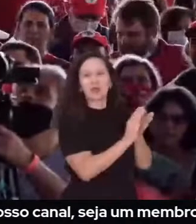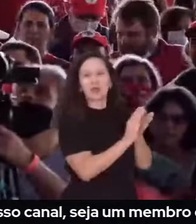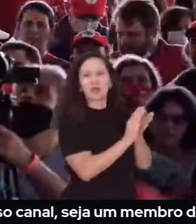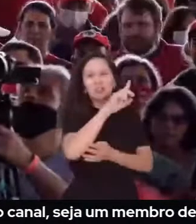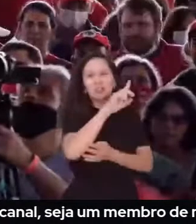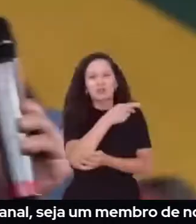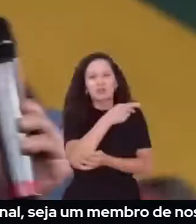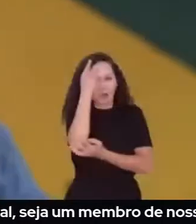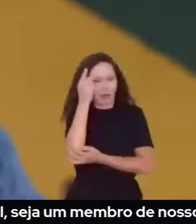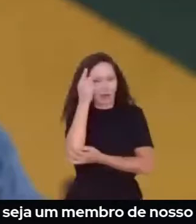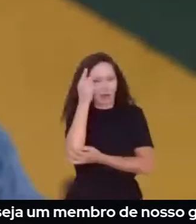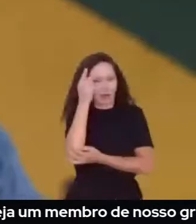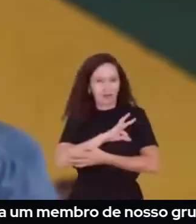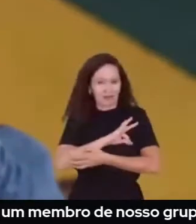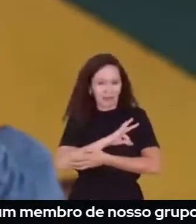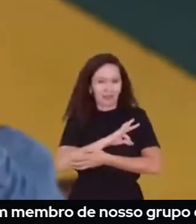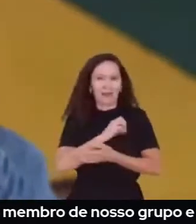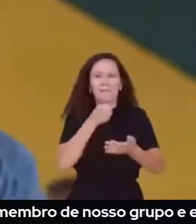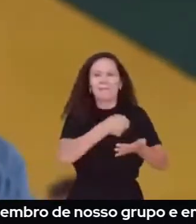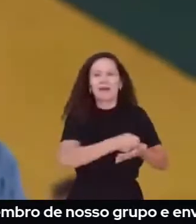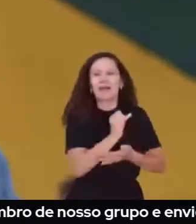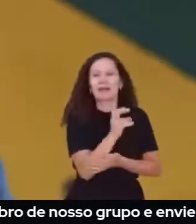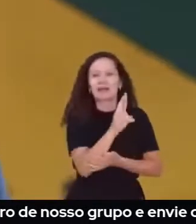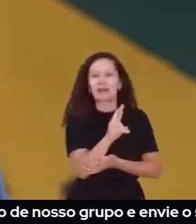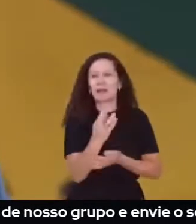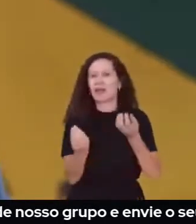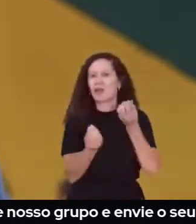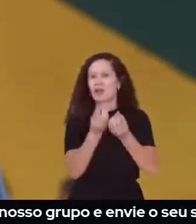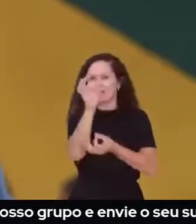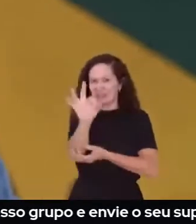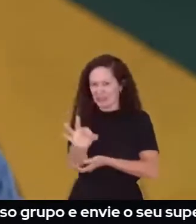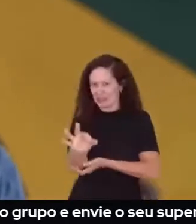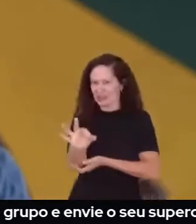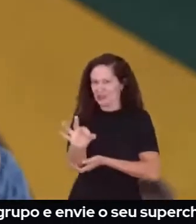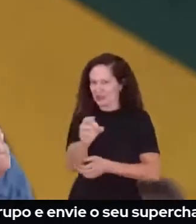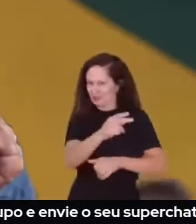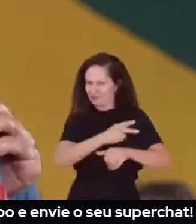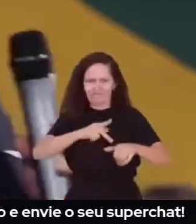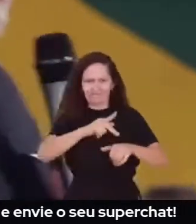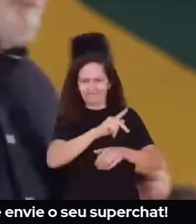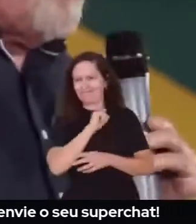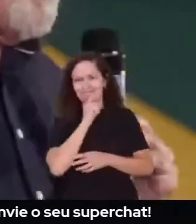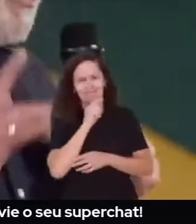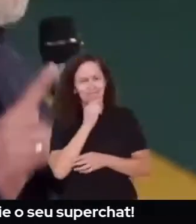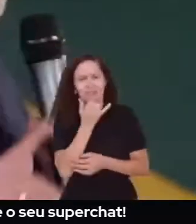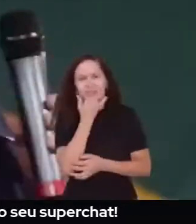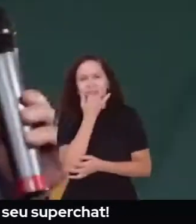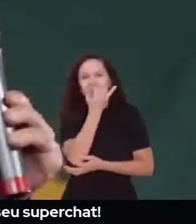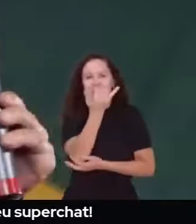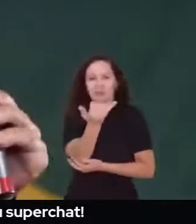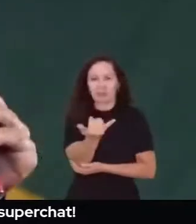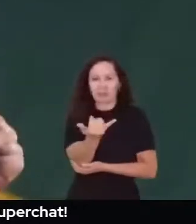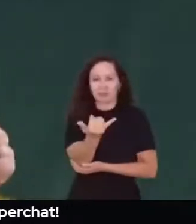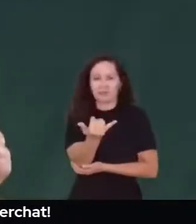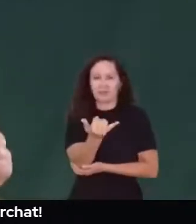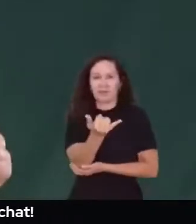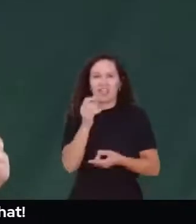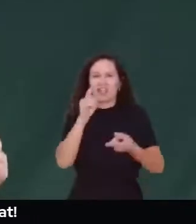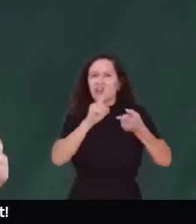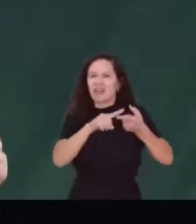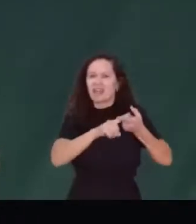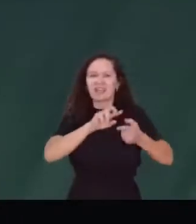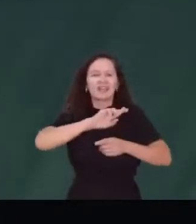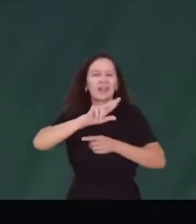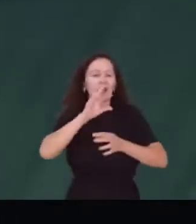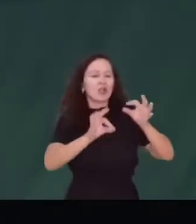não pode dar certo assim. Então, que me desculpem, não é vingança, é justiça.